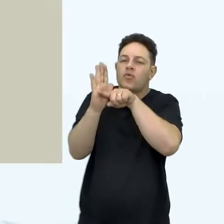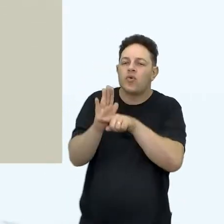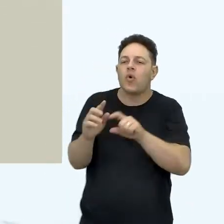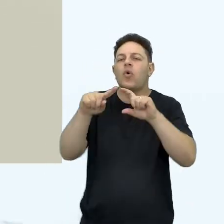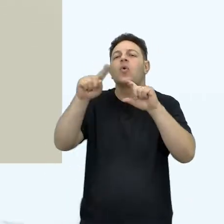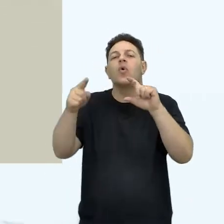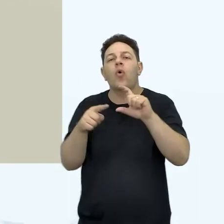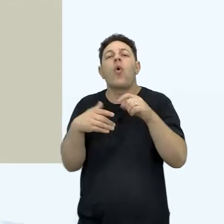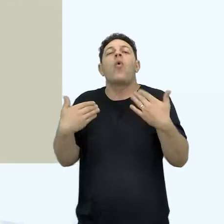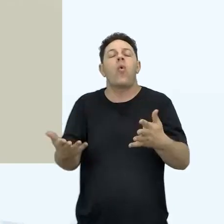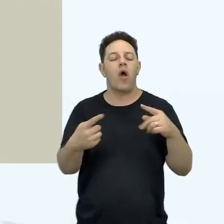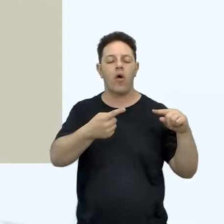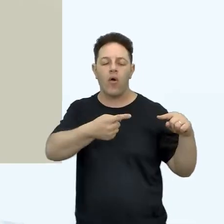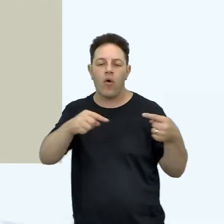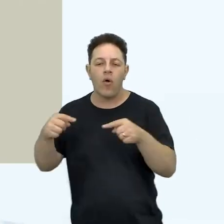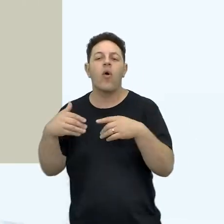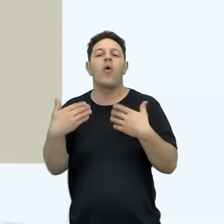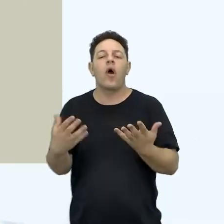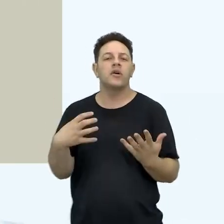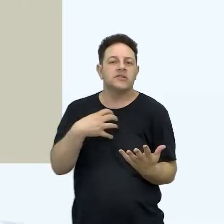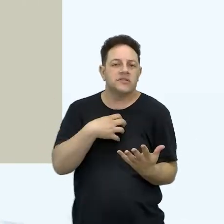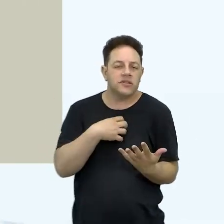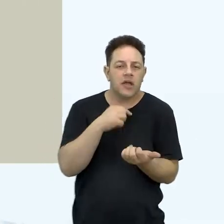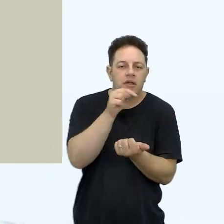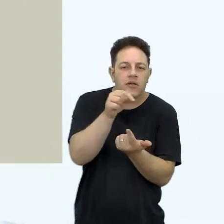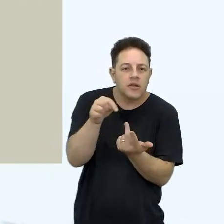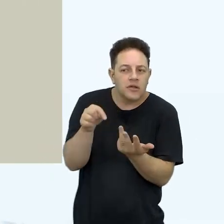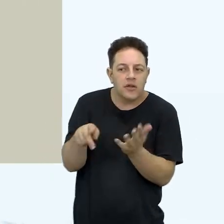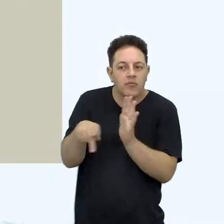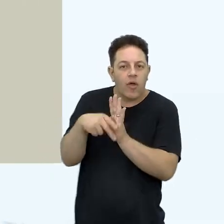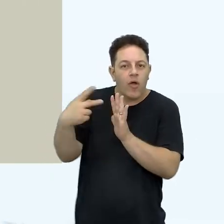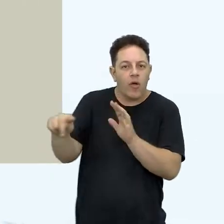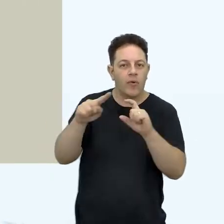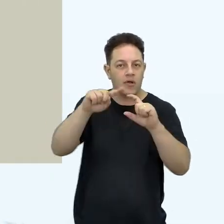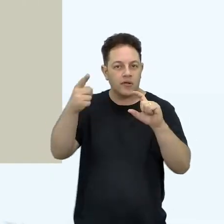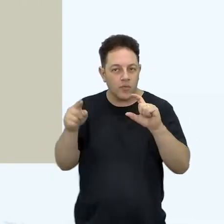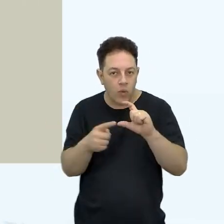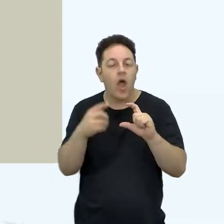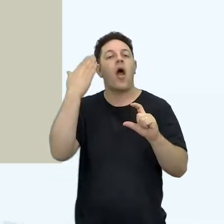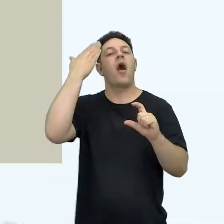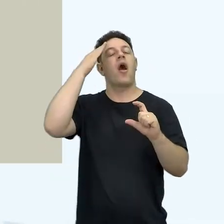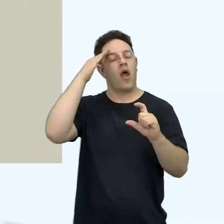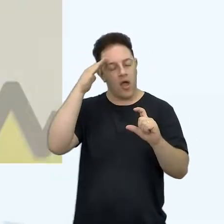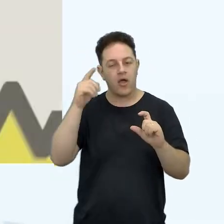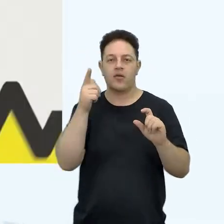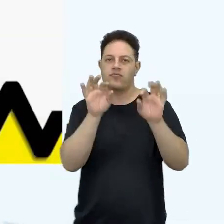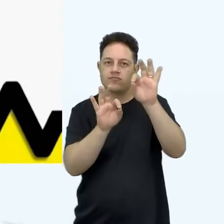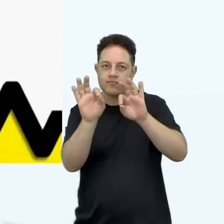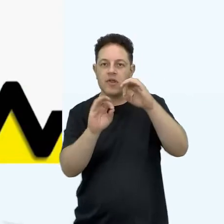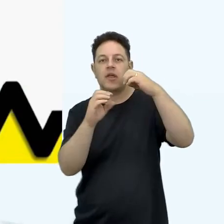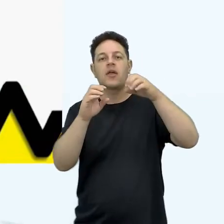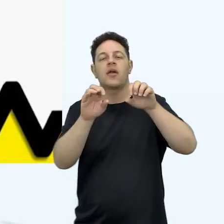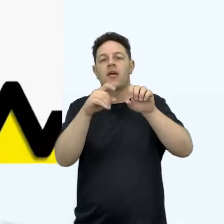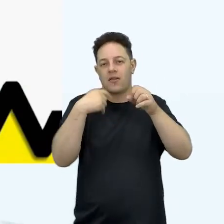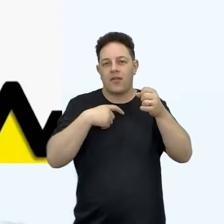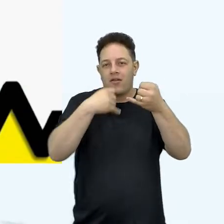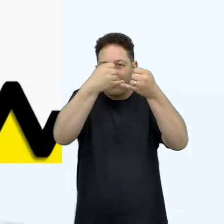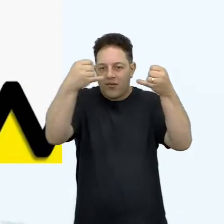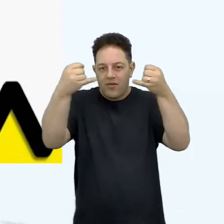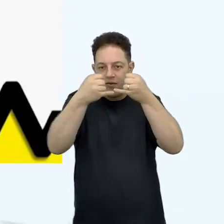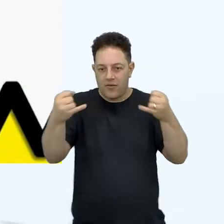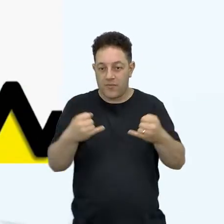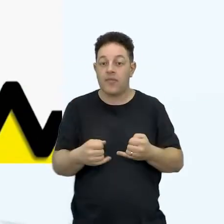circuito, ver a corrente do circuito, ver as características do circuito para poder realmente dimensionar o cabo. Então, pessoal, essa aqui